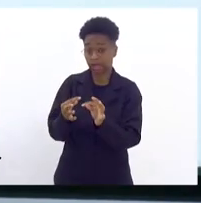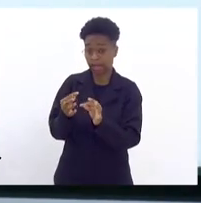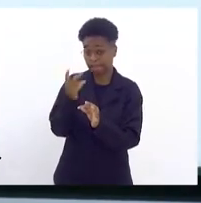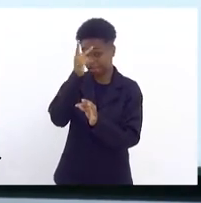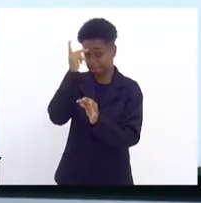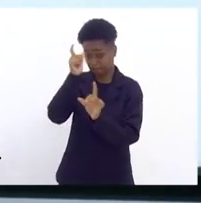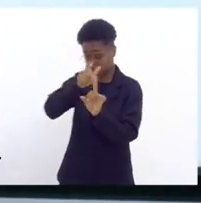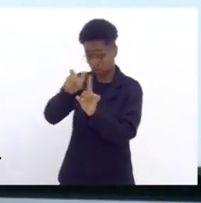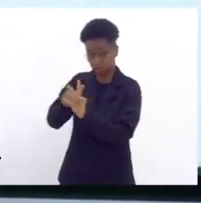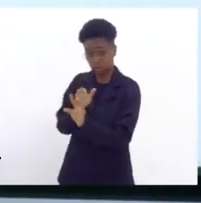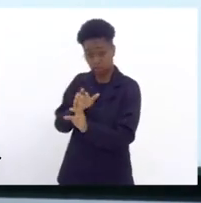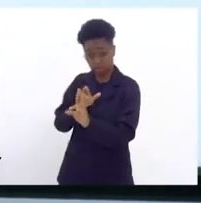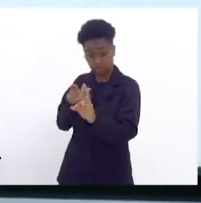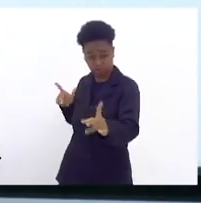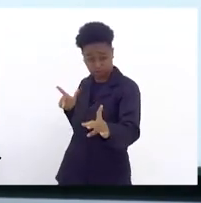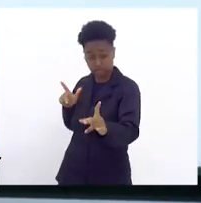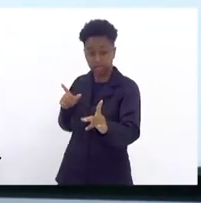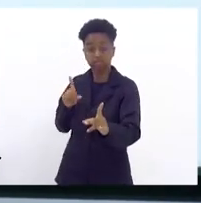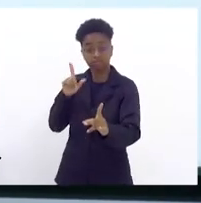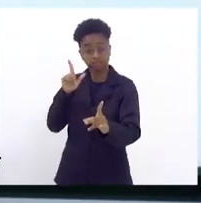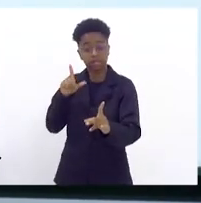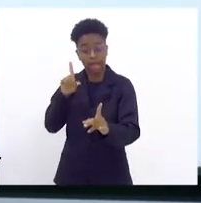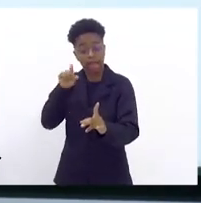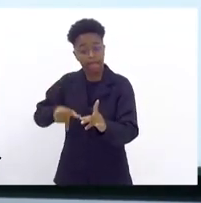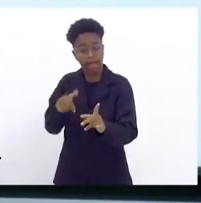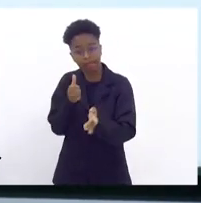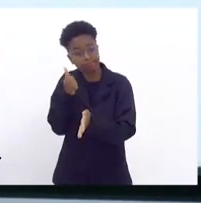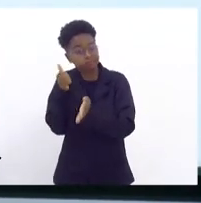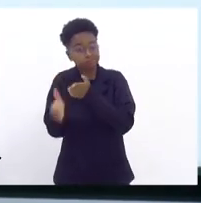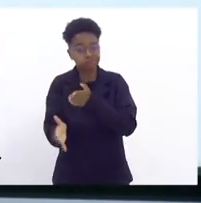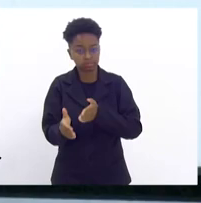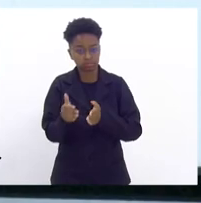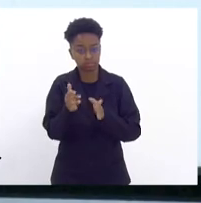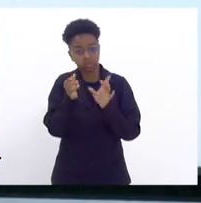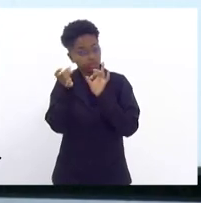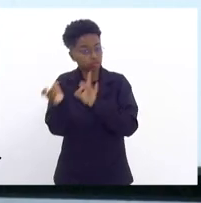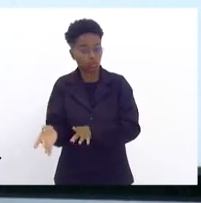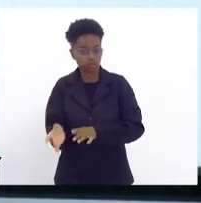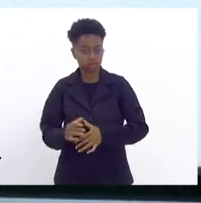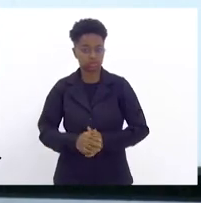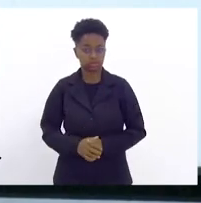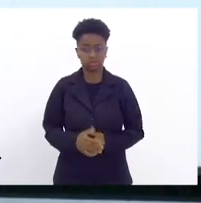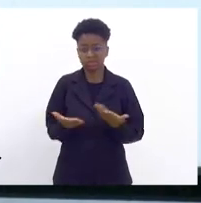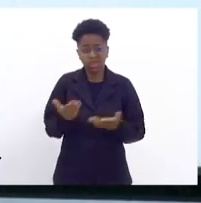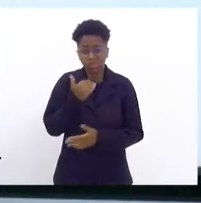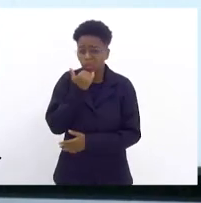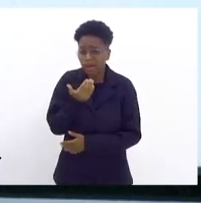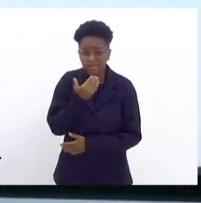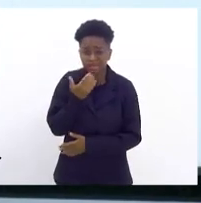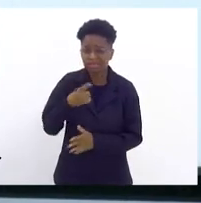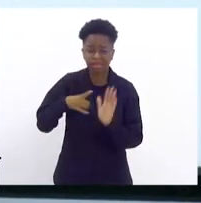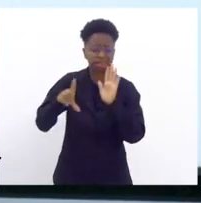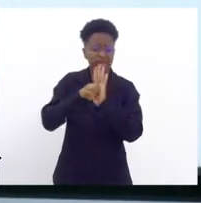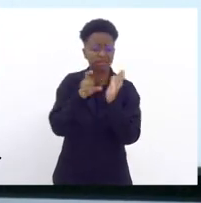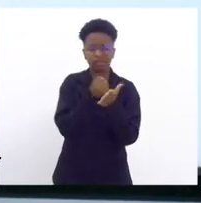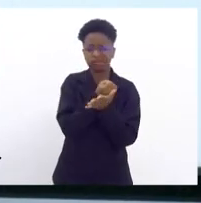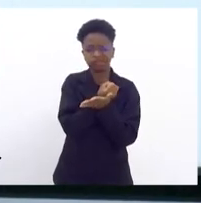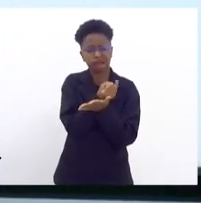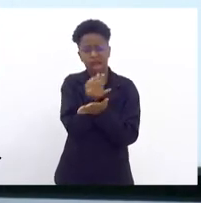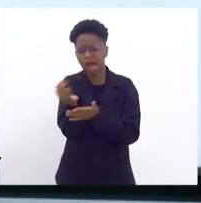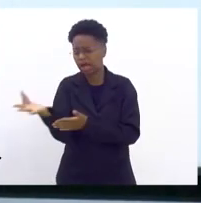diferenciadas a gente está excluindo então não adianta a gente tem milhões de legislações como a gente tem